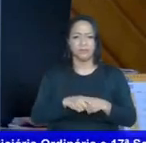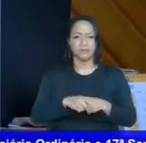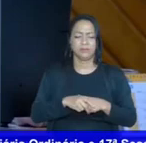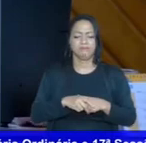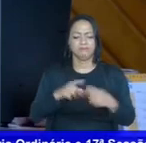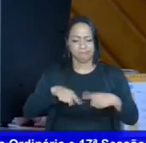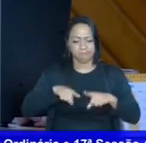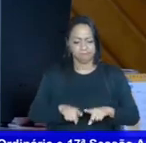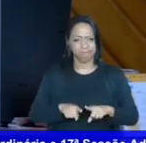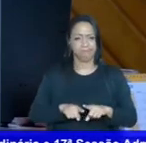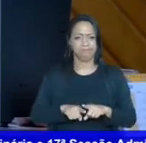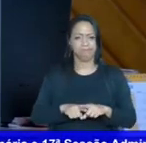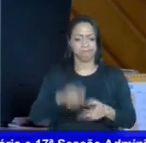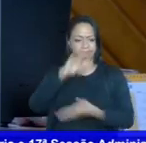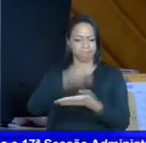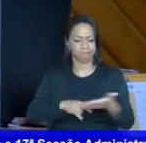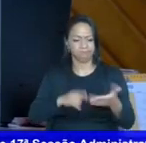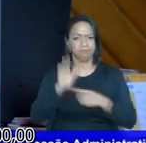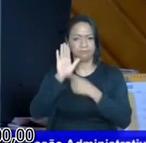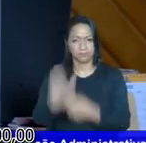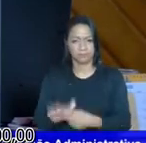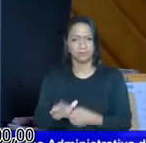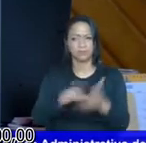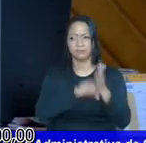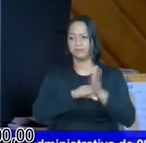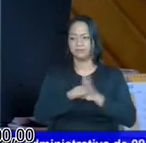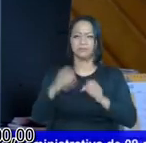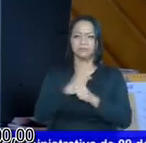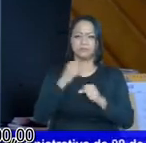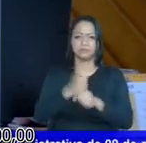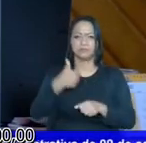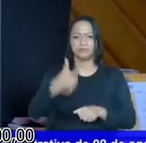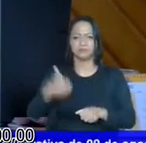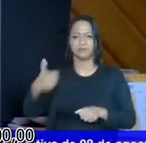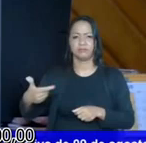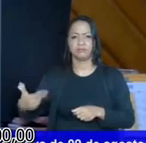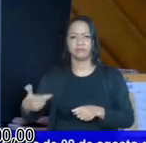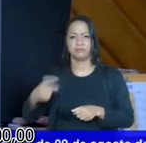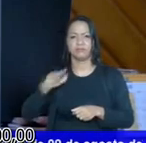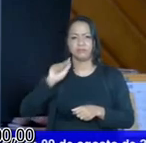Desta forma, as notas apresentadas, verifica-se que um total de